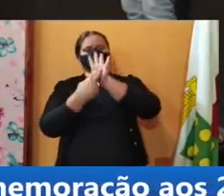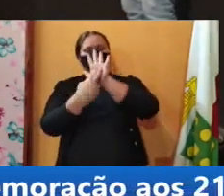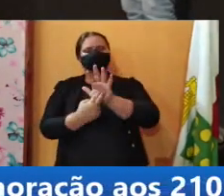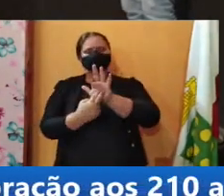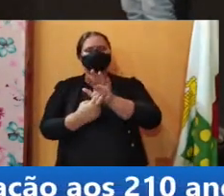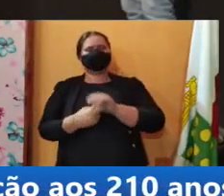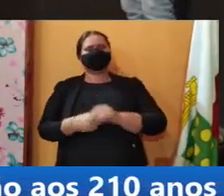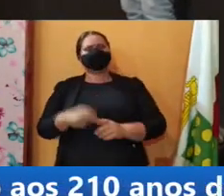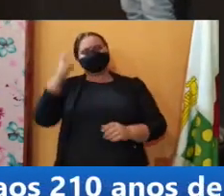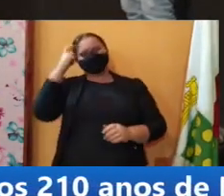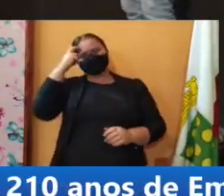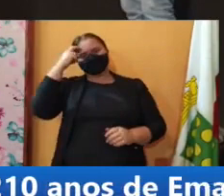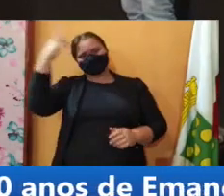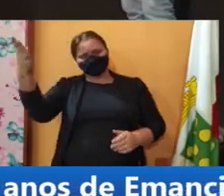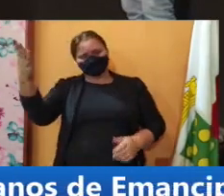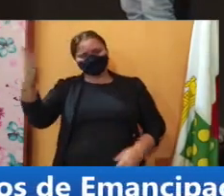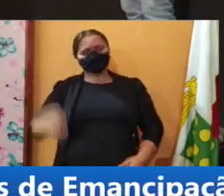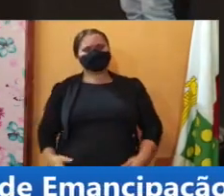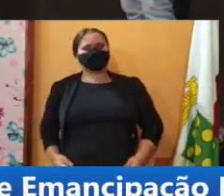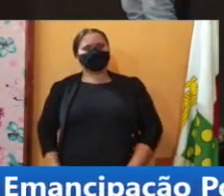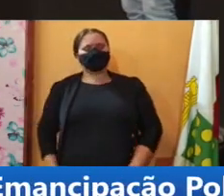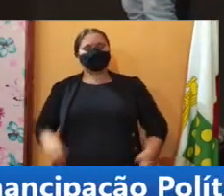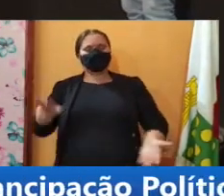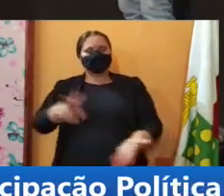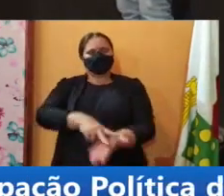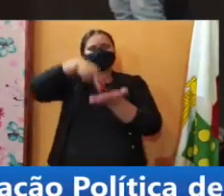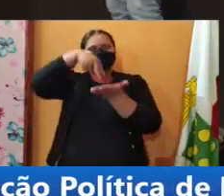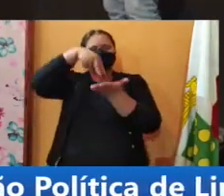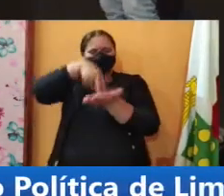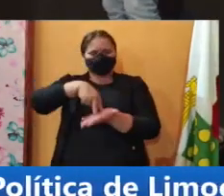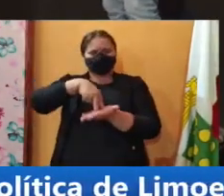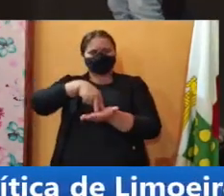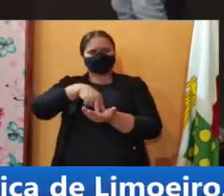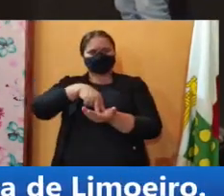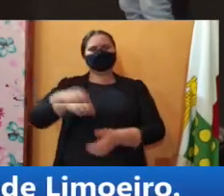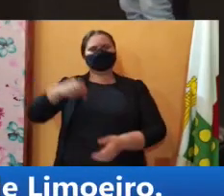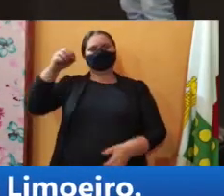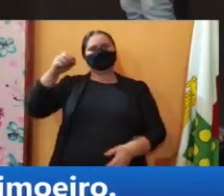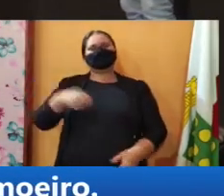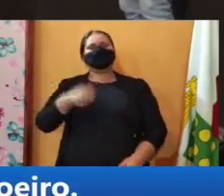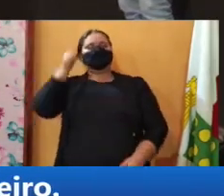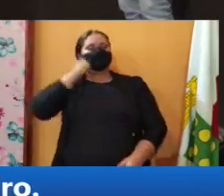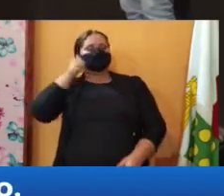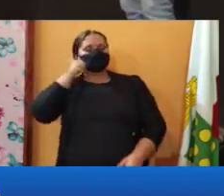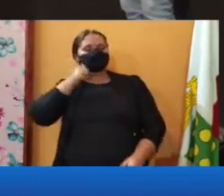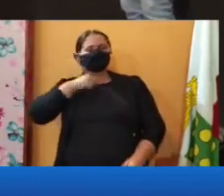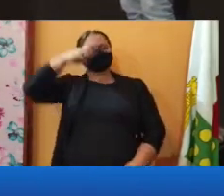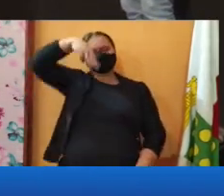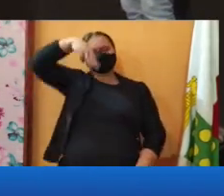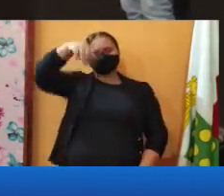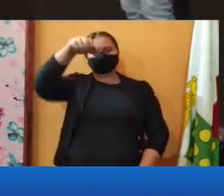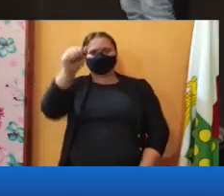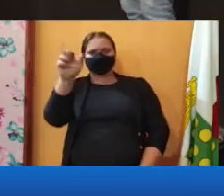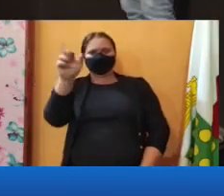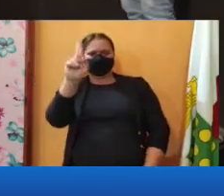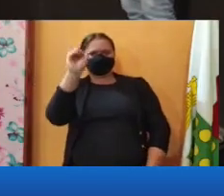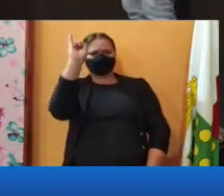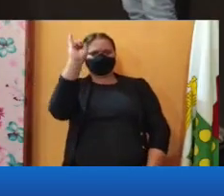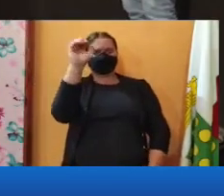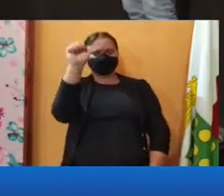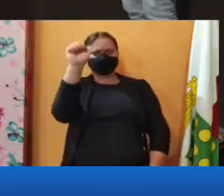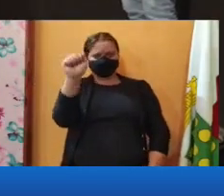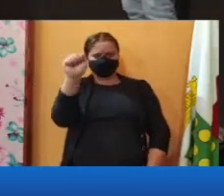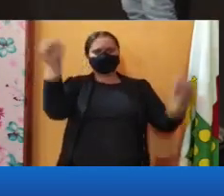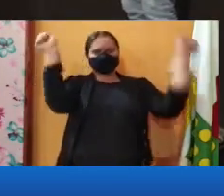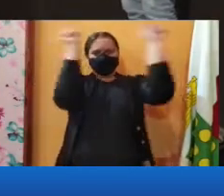fazer uma saudação a todos e queria pedir para que ficasse de pé a Maria Luísa, porque a gente vê a renovação da